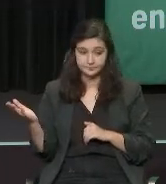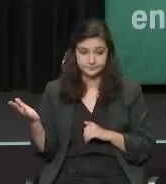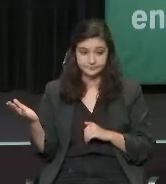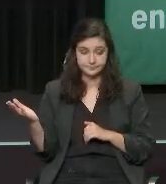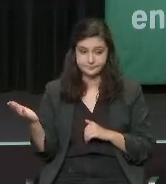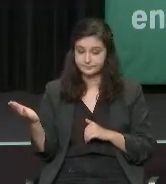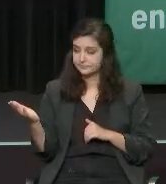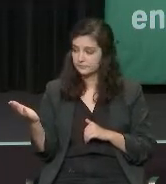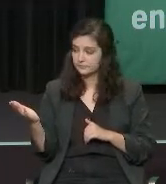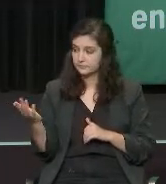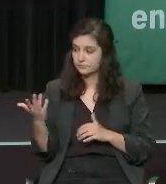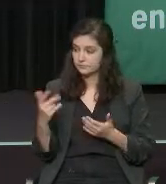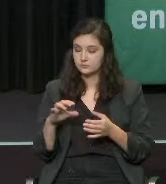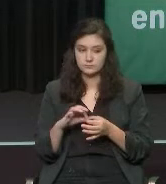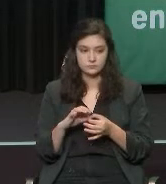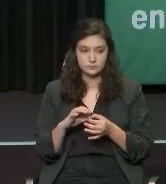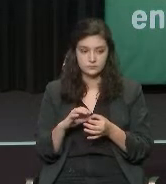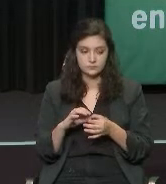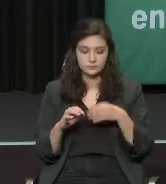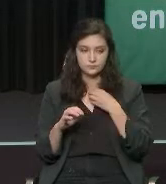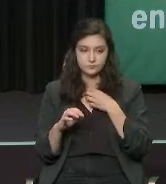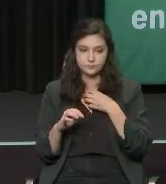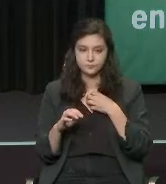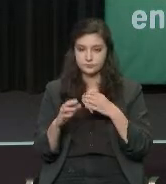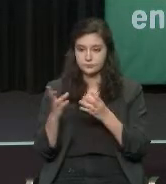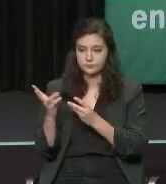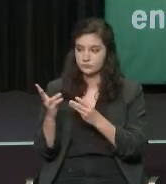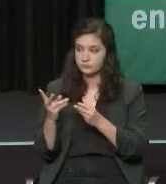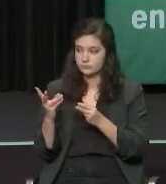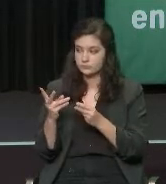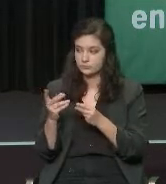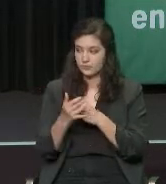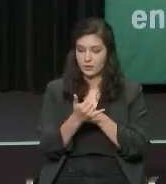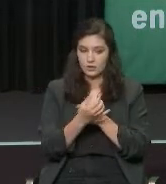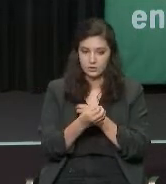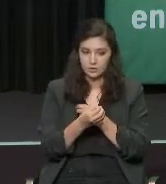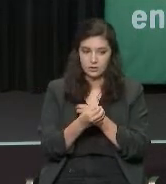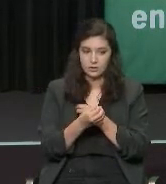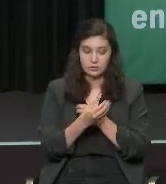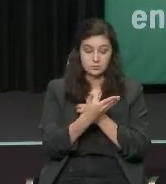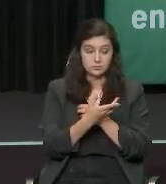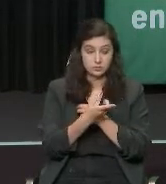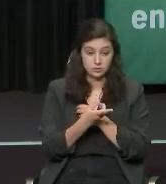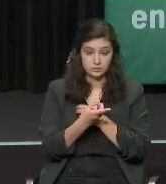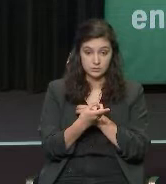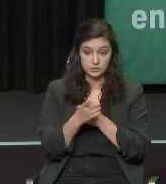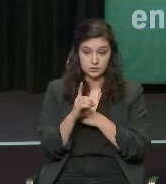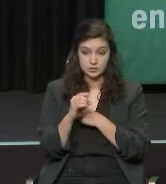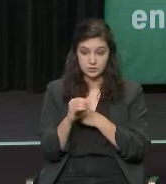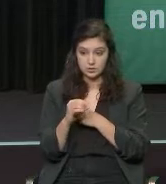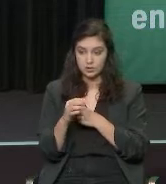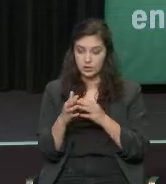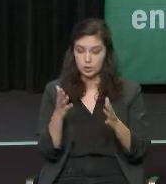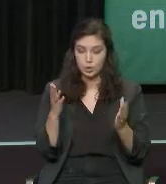atividades. Aqui vemos o peso do dióxido de carbono calculado de entre